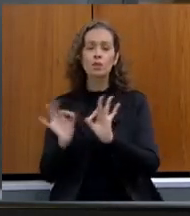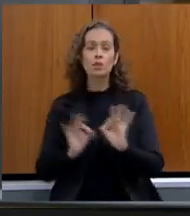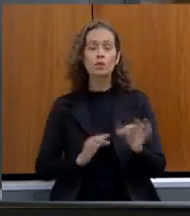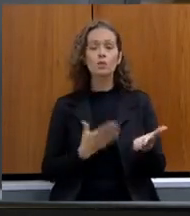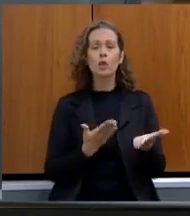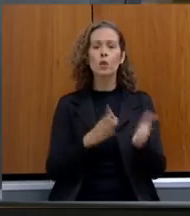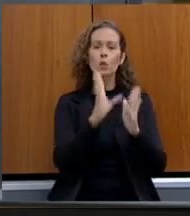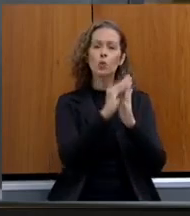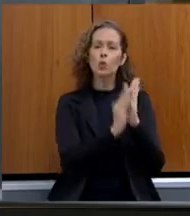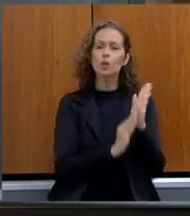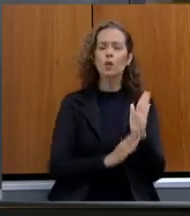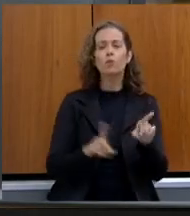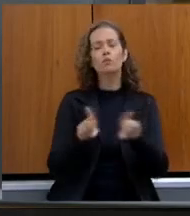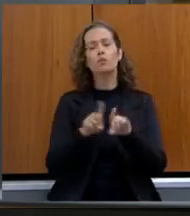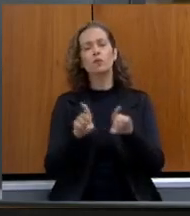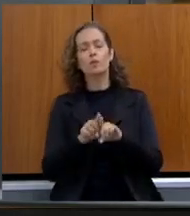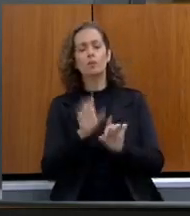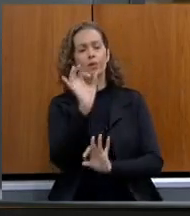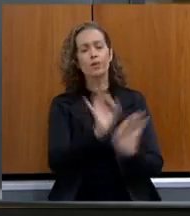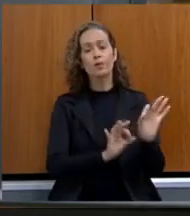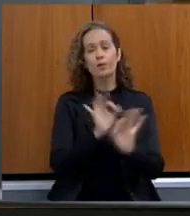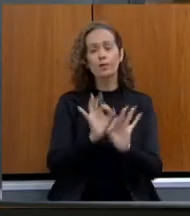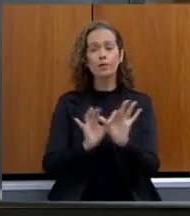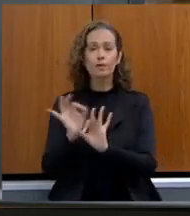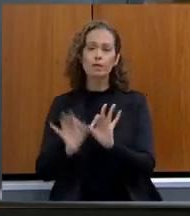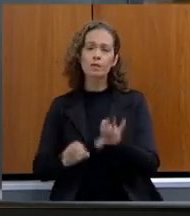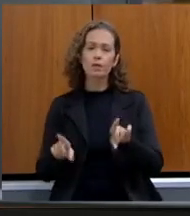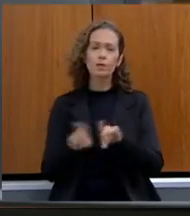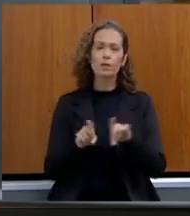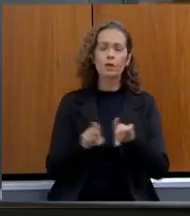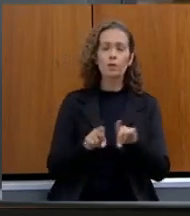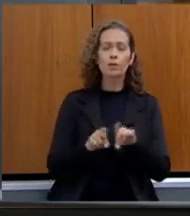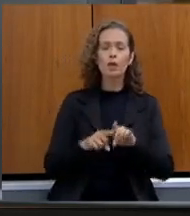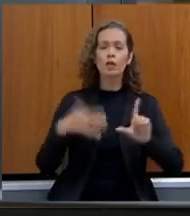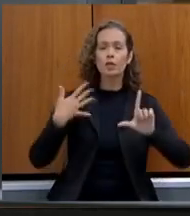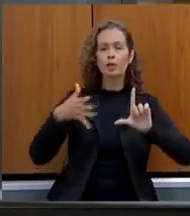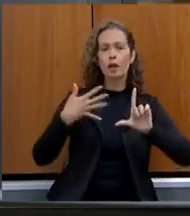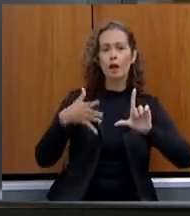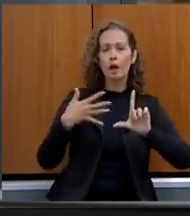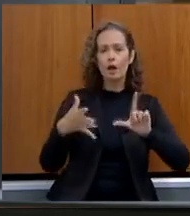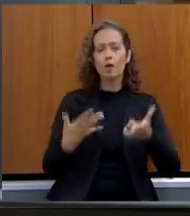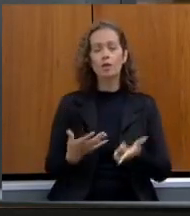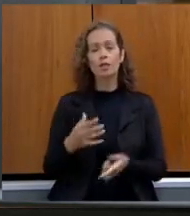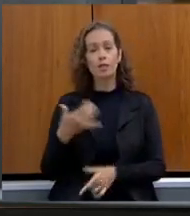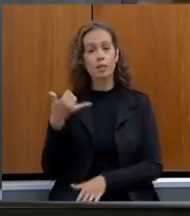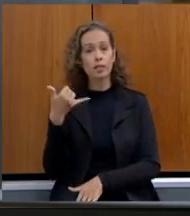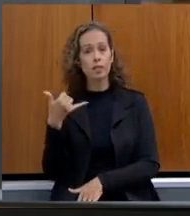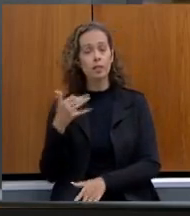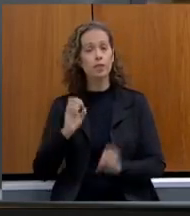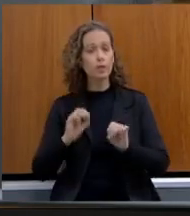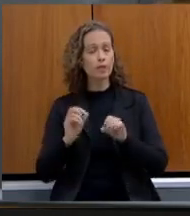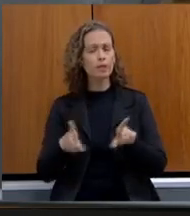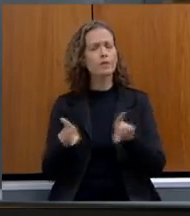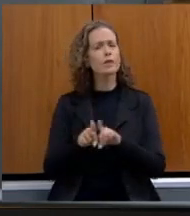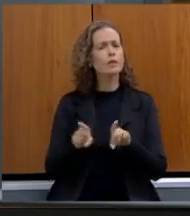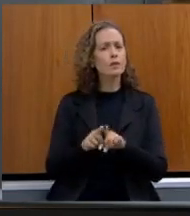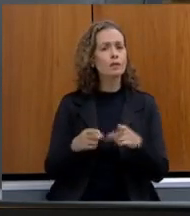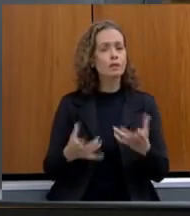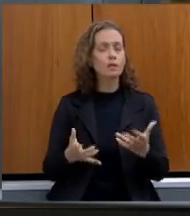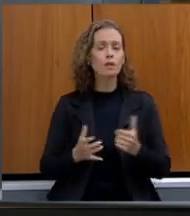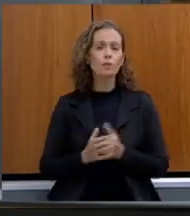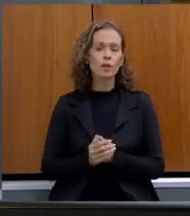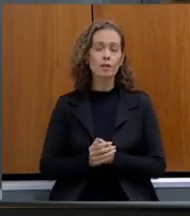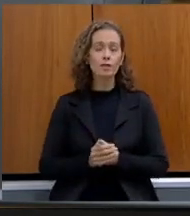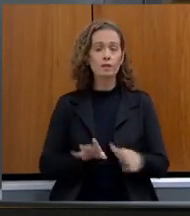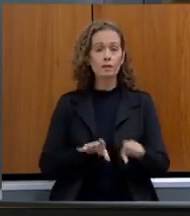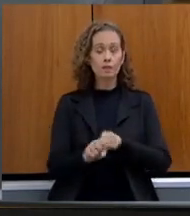estruturado a organização né da da gravação da história aulas não se liga na educação e toda a orquestração também desse processo de